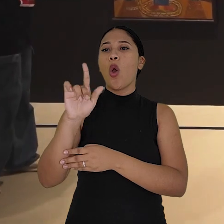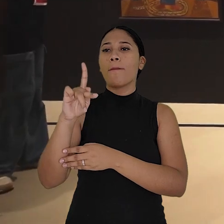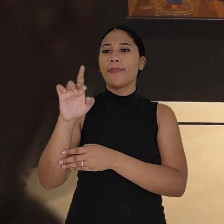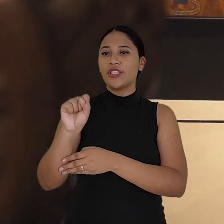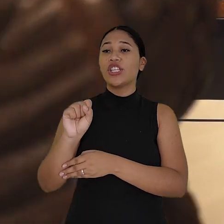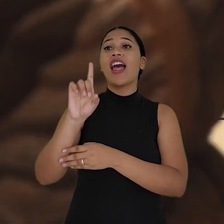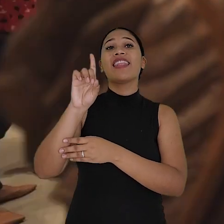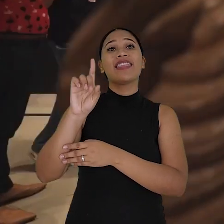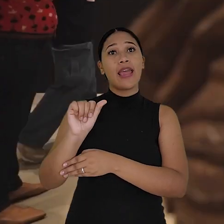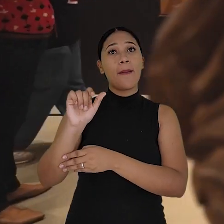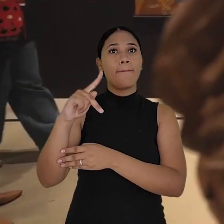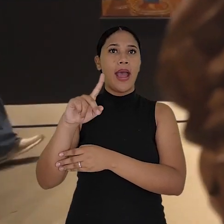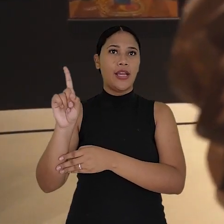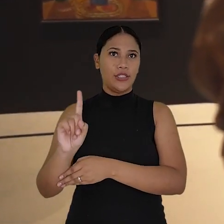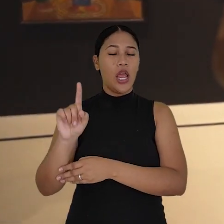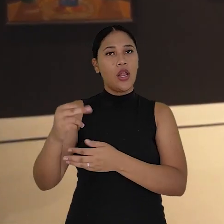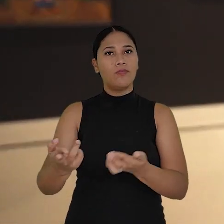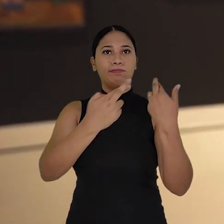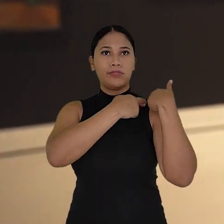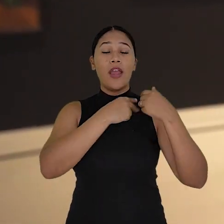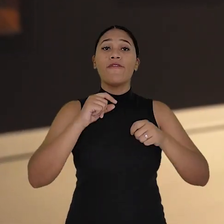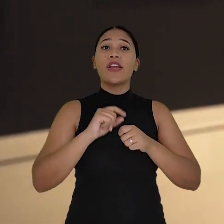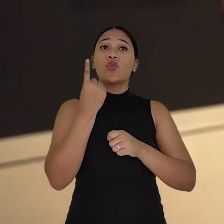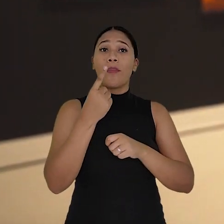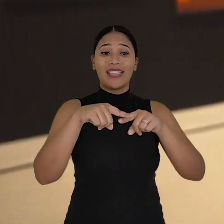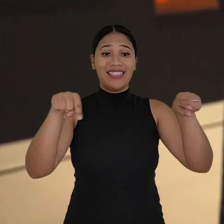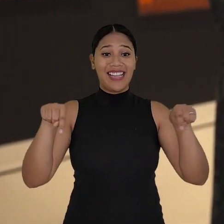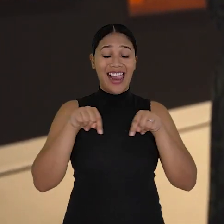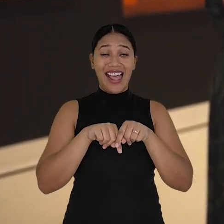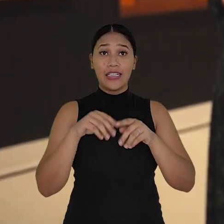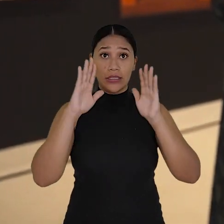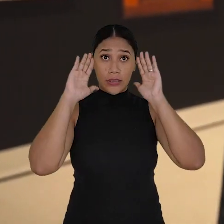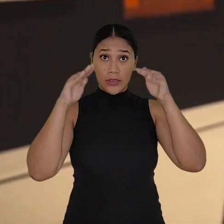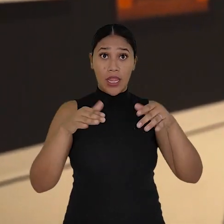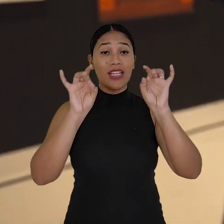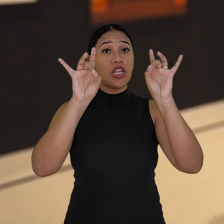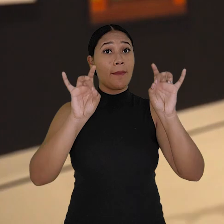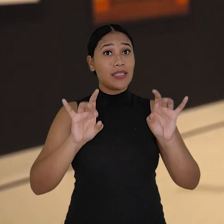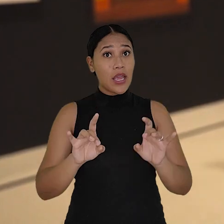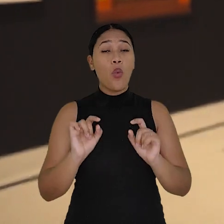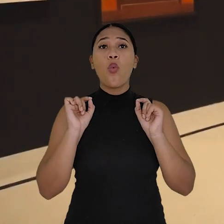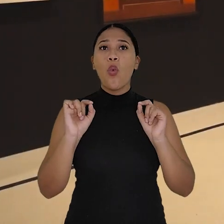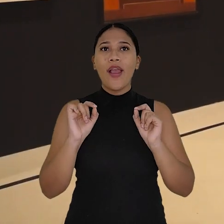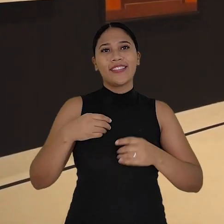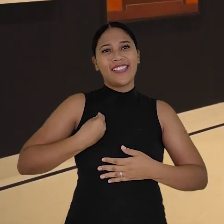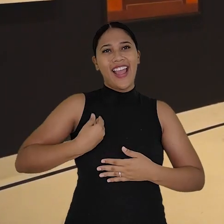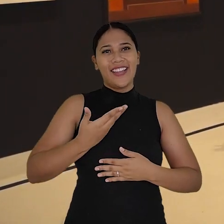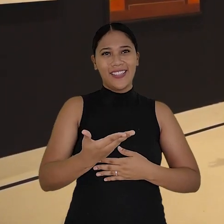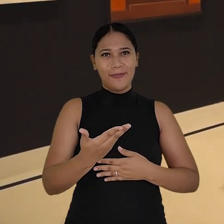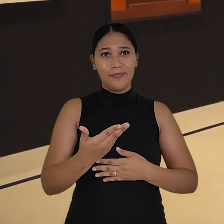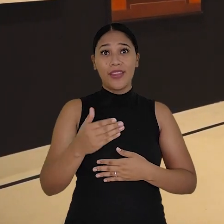Paz. E aí, então, nós fizemos uma sala especial do Samico, que está